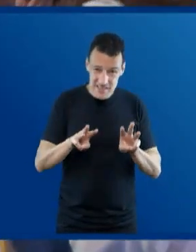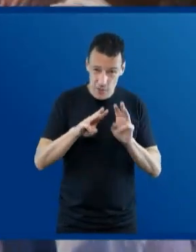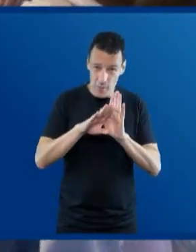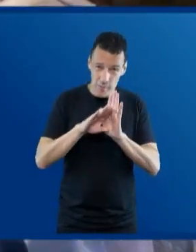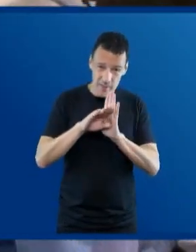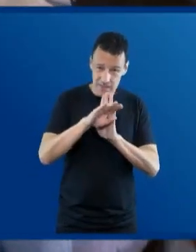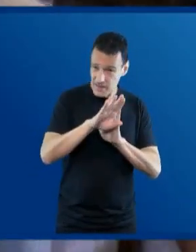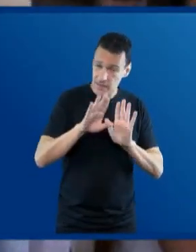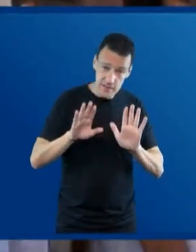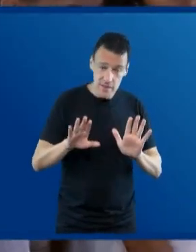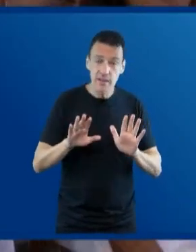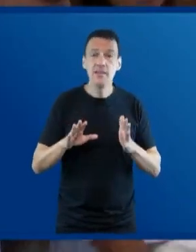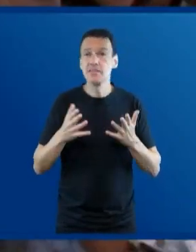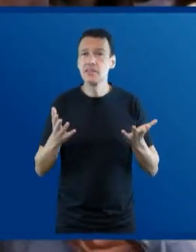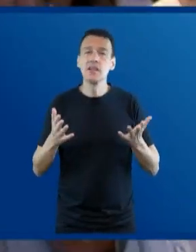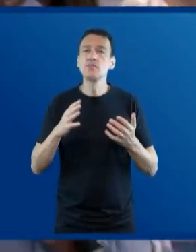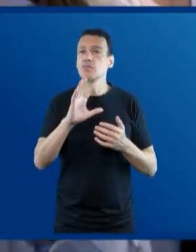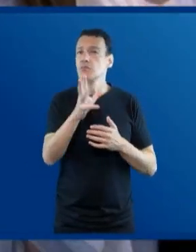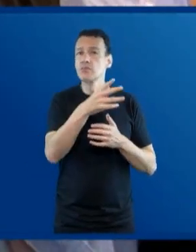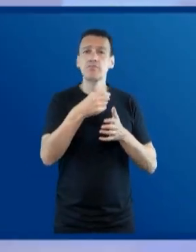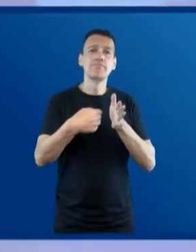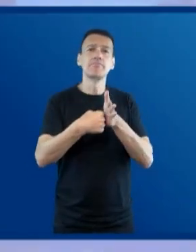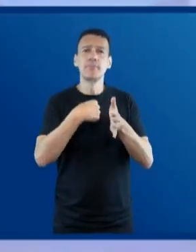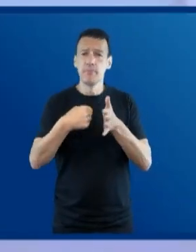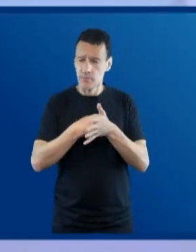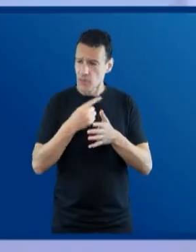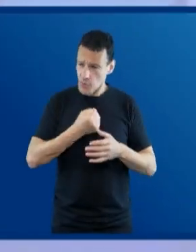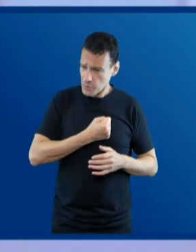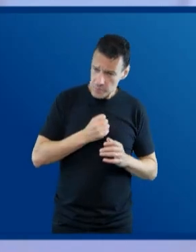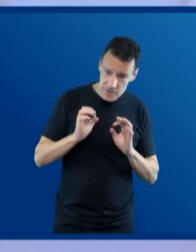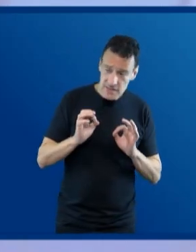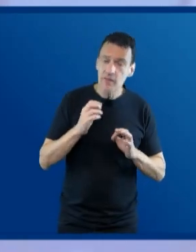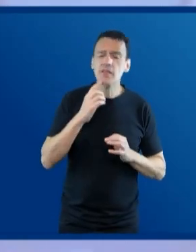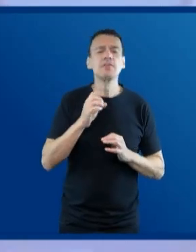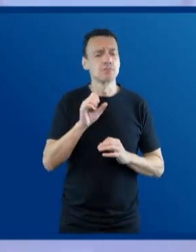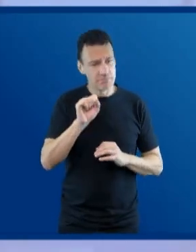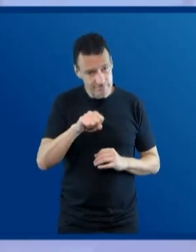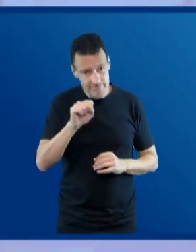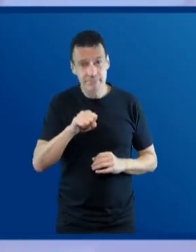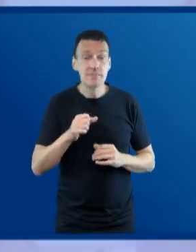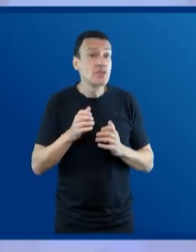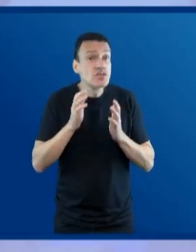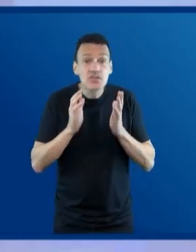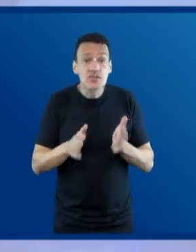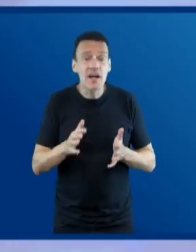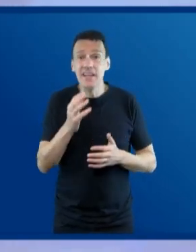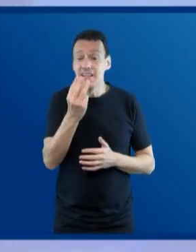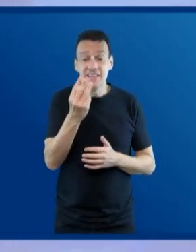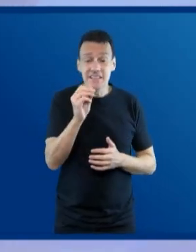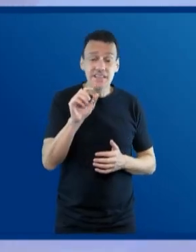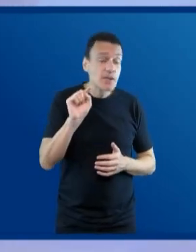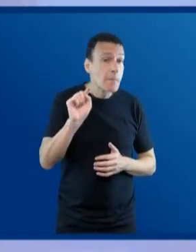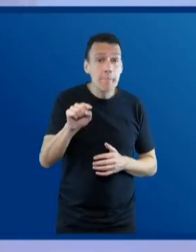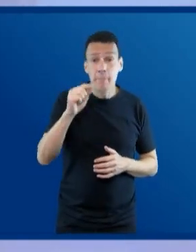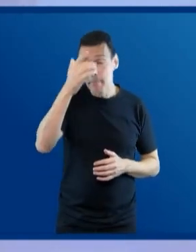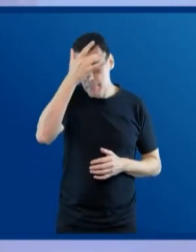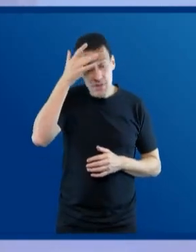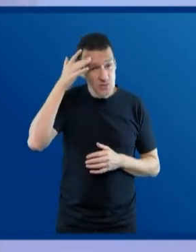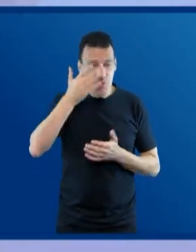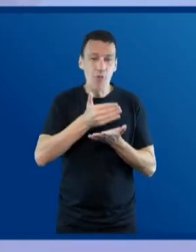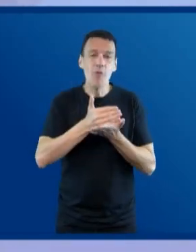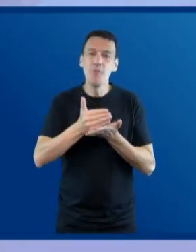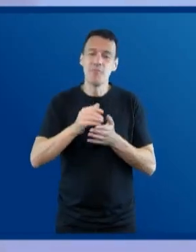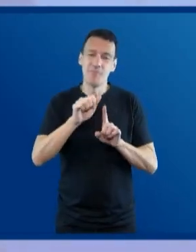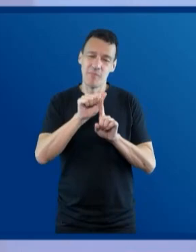assim, Felipe, é esse número, Cris? Fala, já são mais de 30 mil pessoas, desde agosto do ano passado,